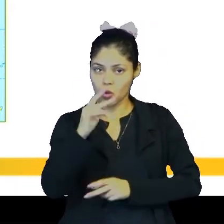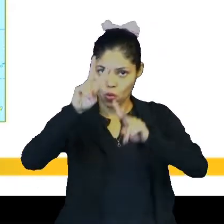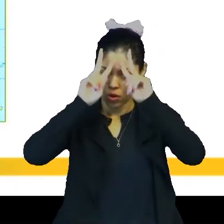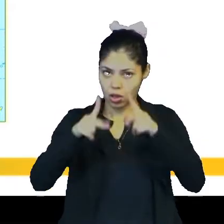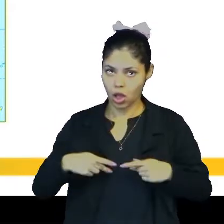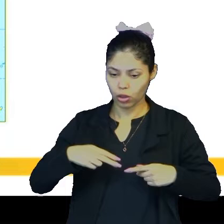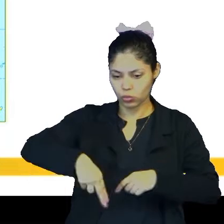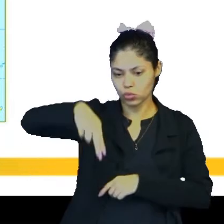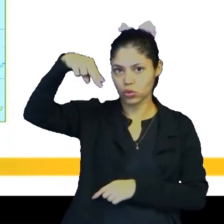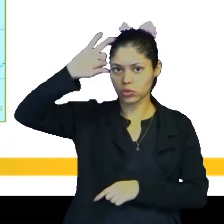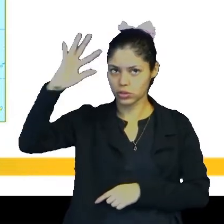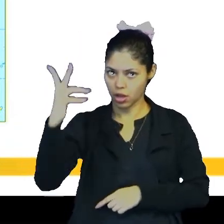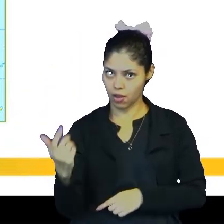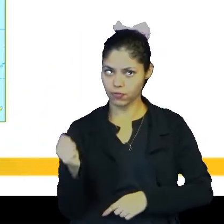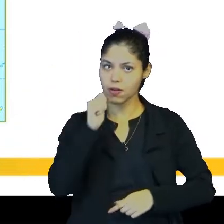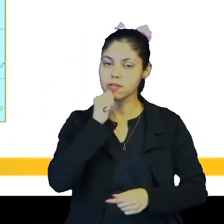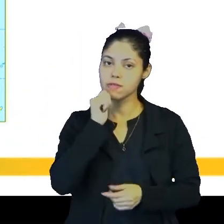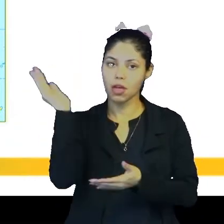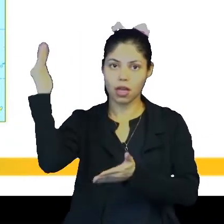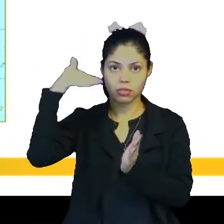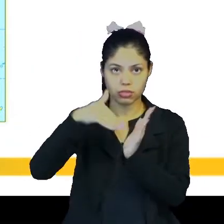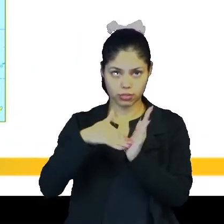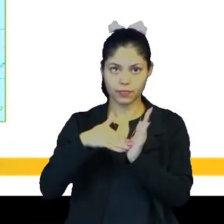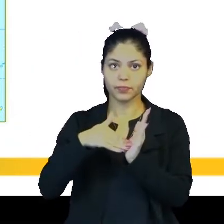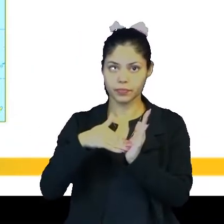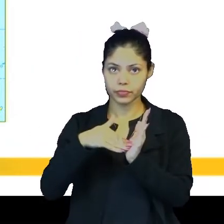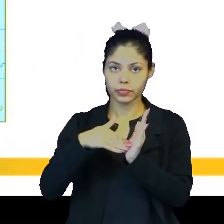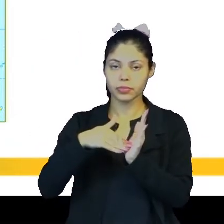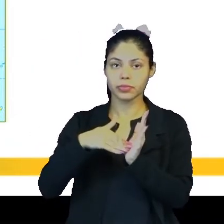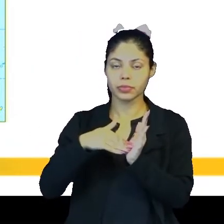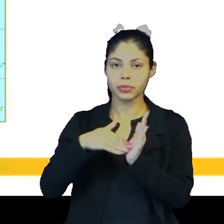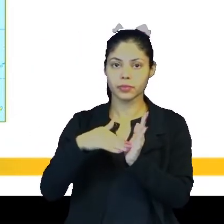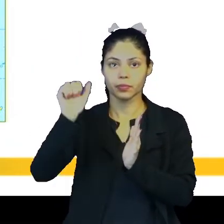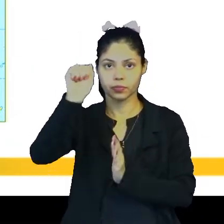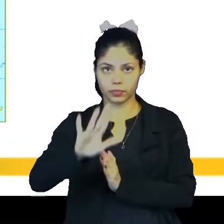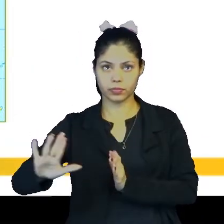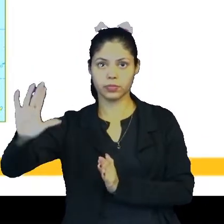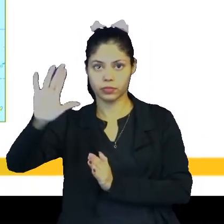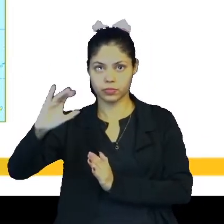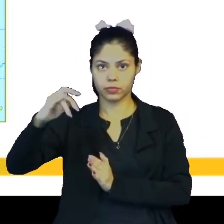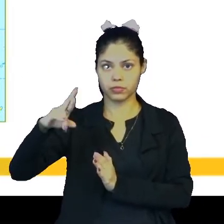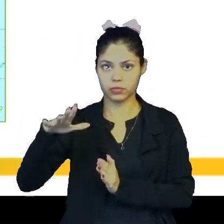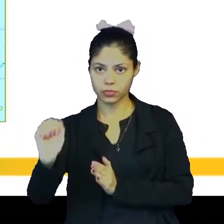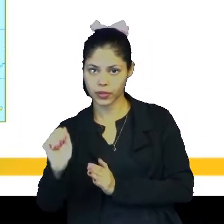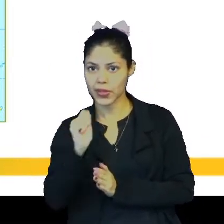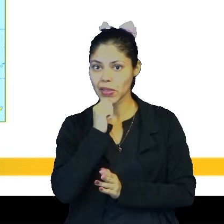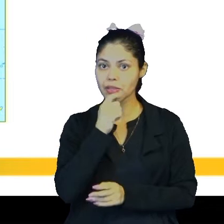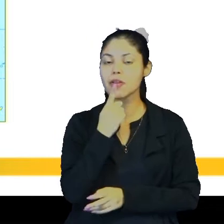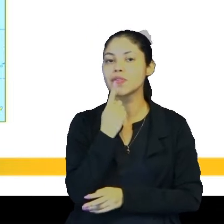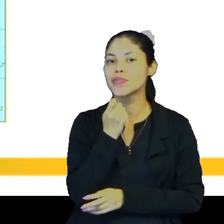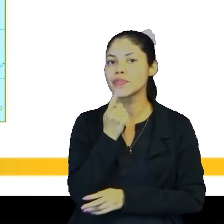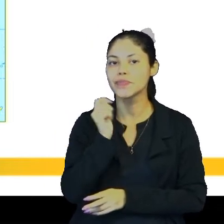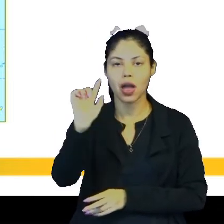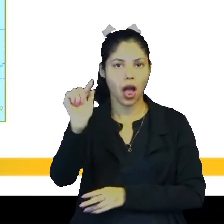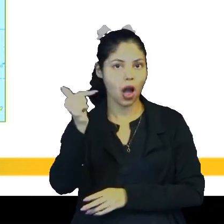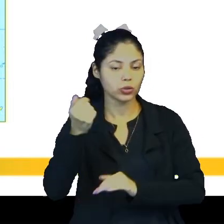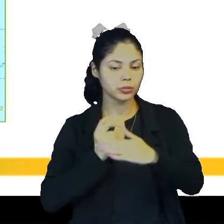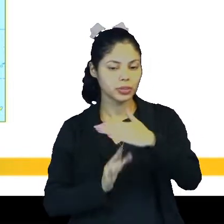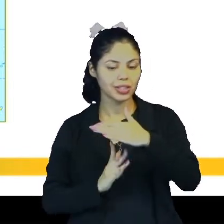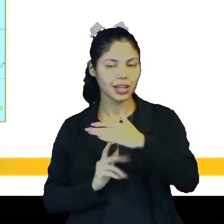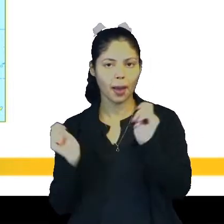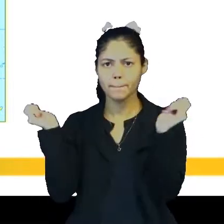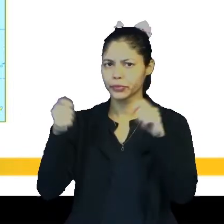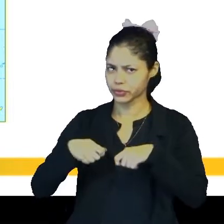da África, seguido até a Ásia Central, e a seta vermelha que indica outra migração,